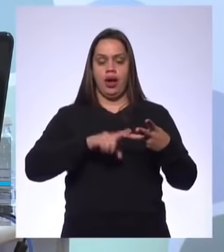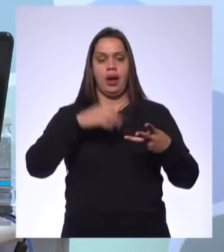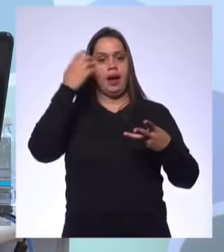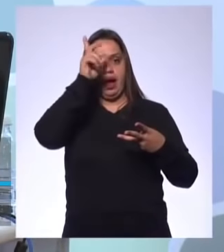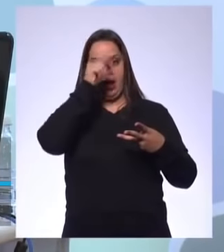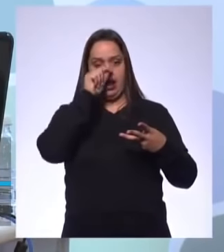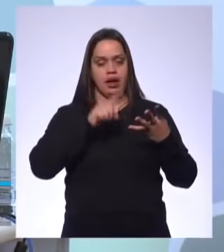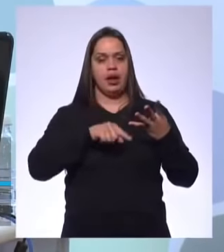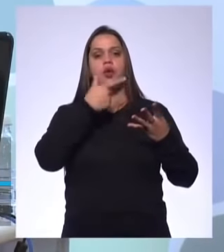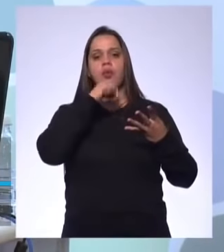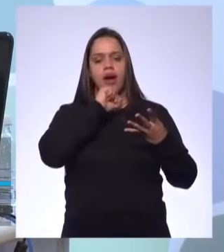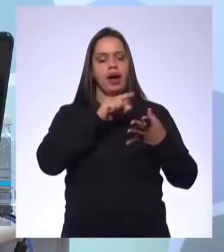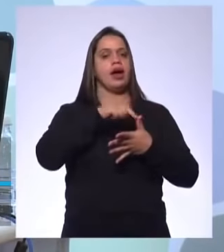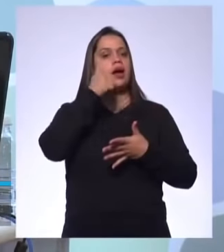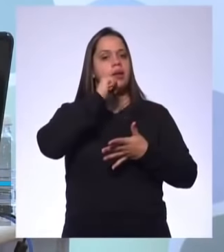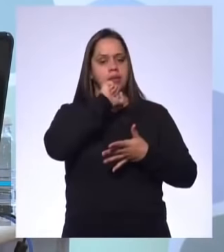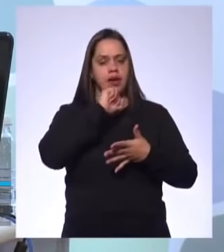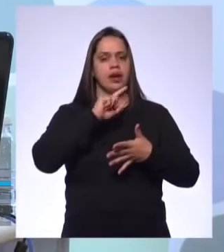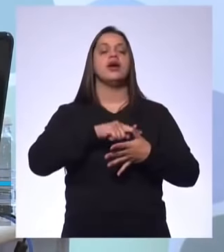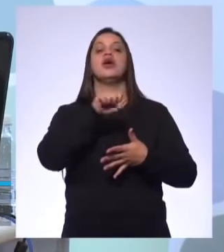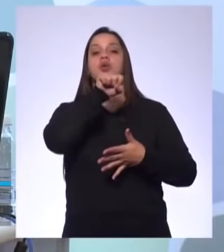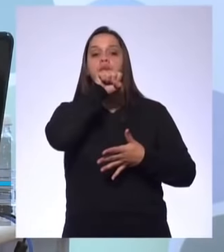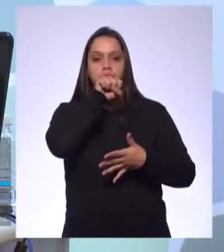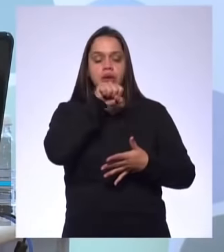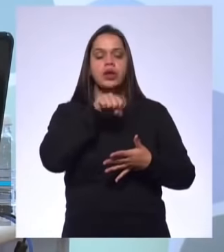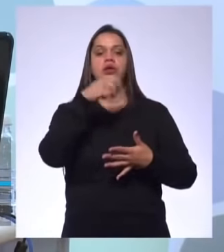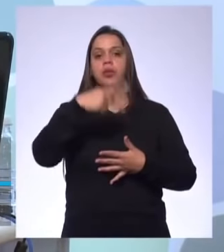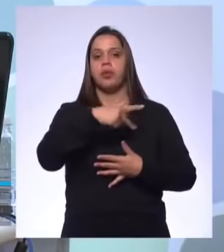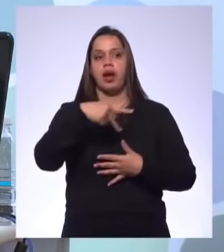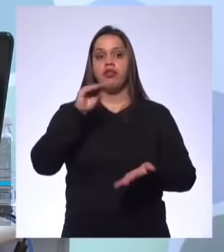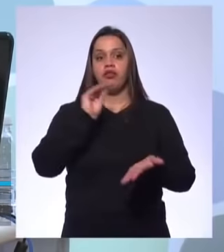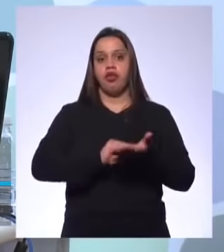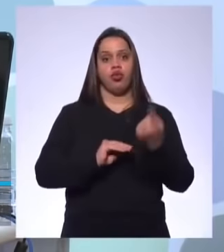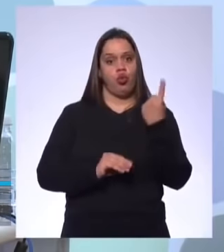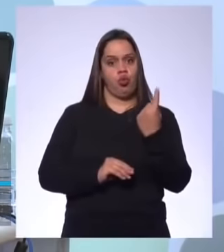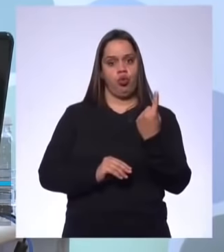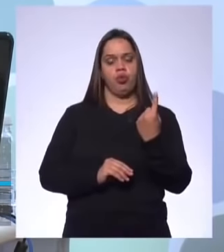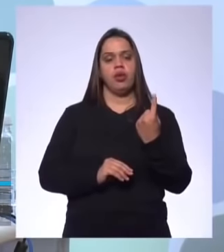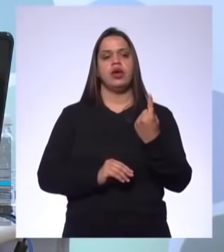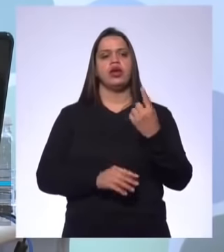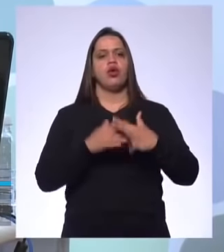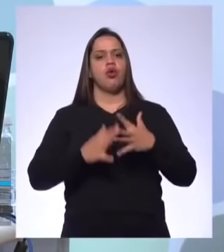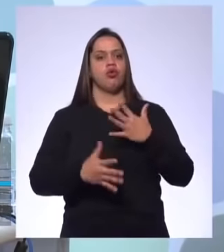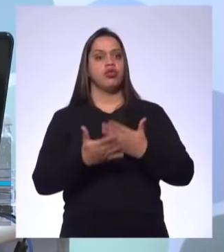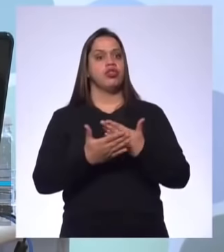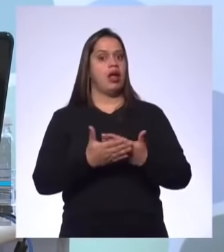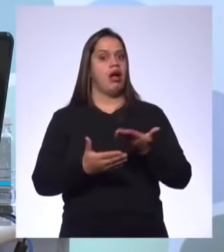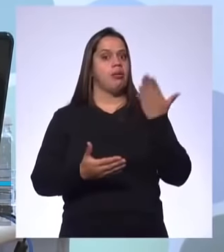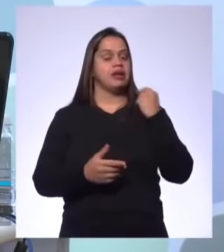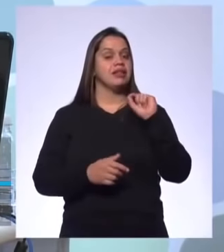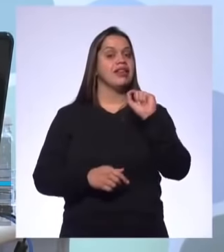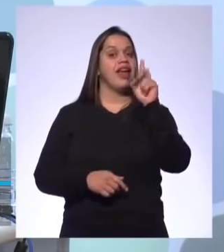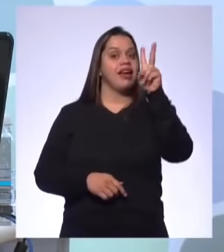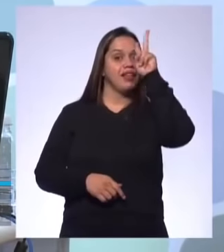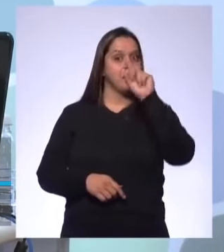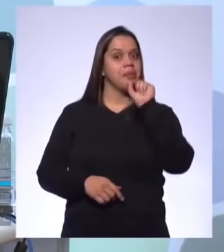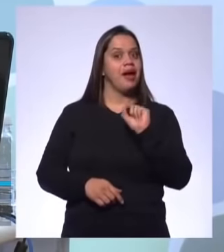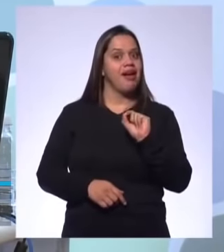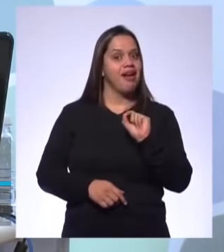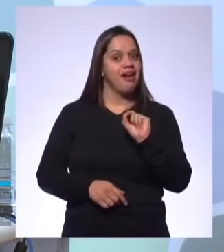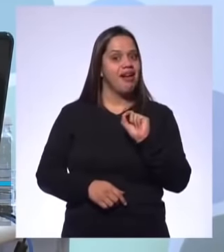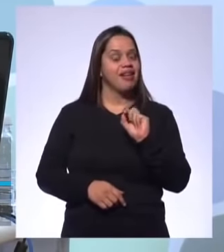pai, a mãe, o bispo e o padre. E faltou uma pessoa que eu até confundi o nome na aula passada. Quem será que vai lembrar?